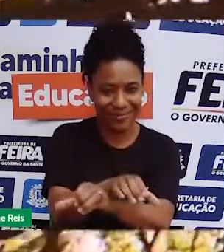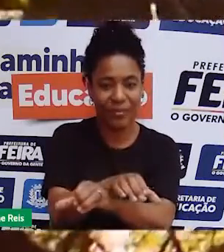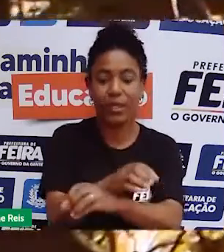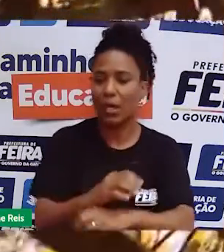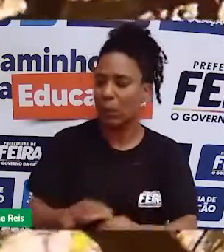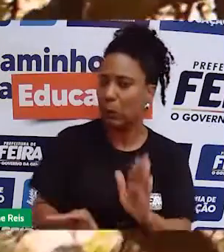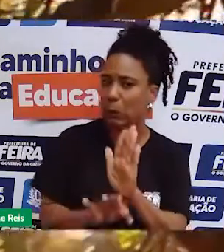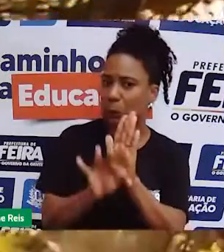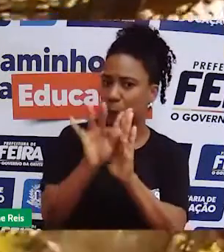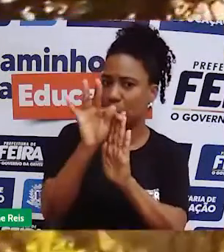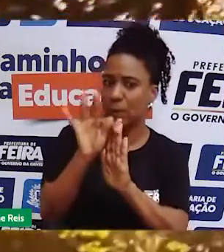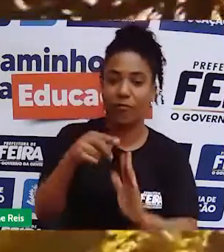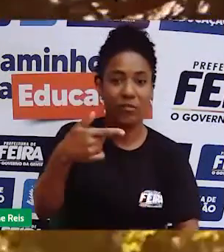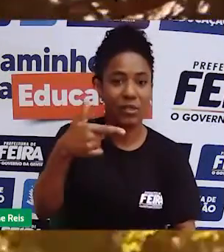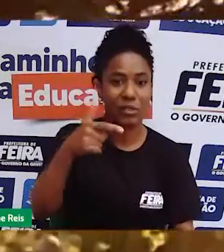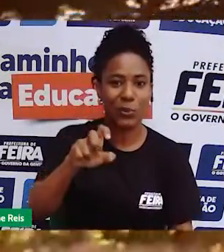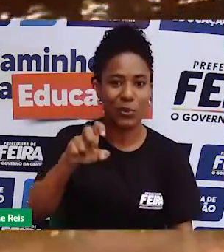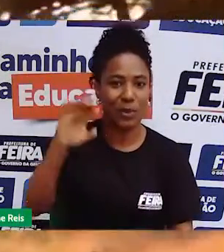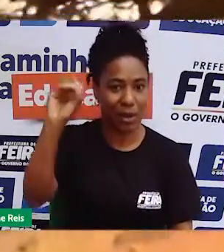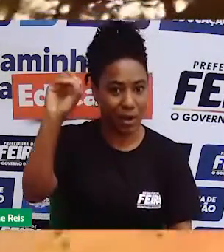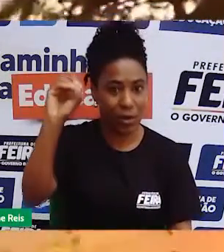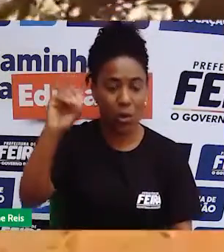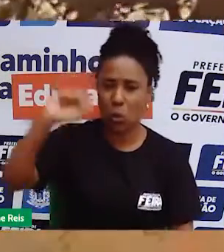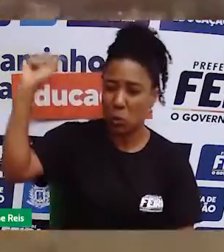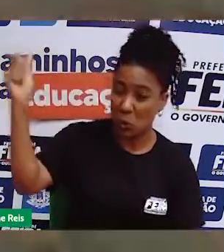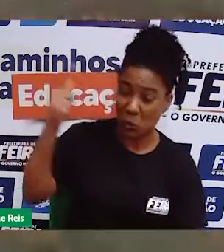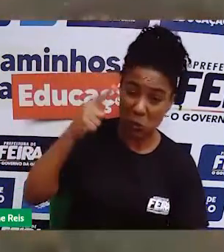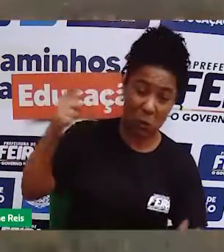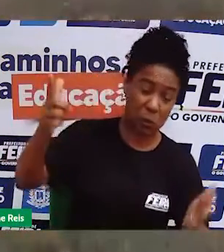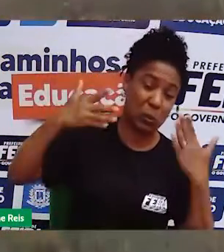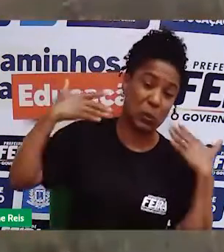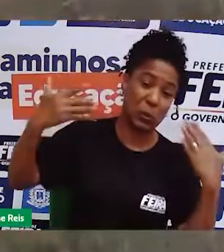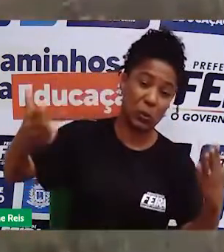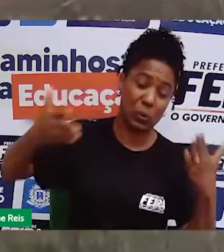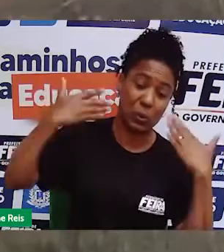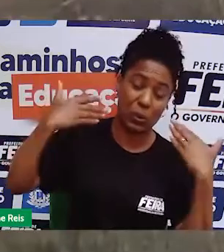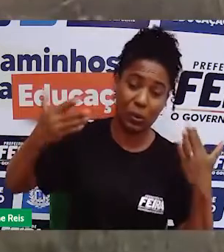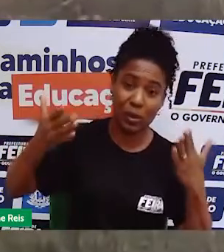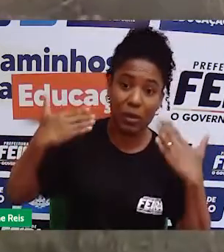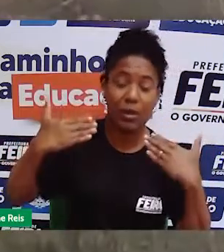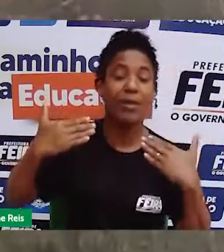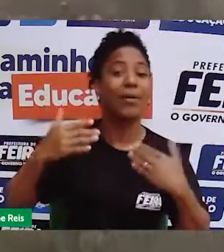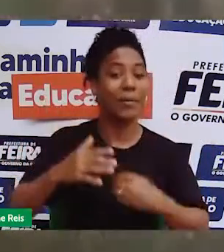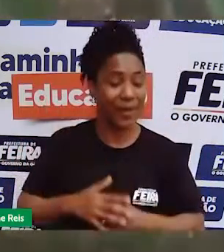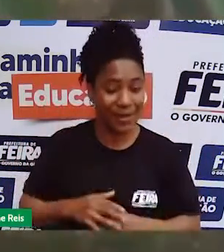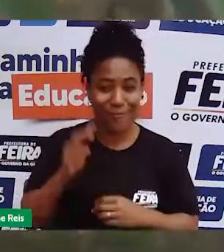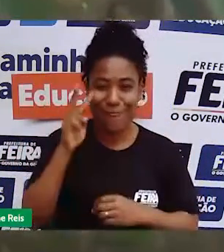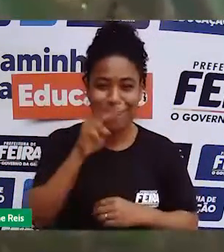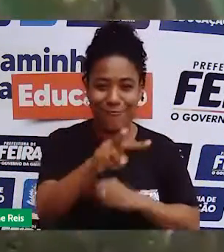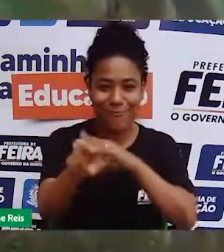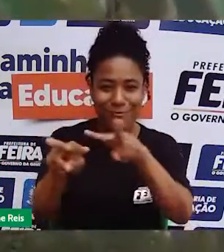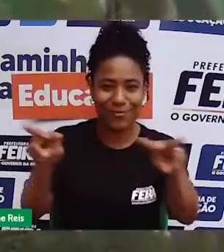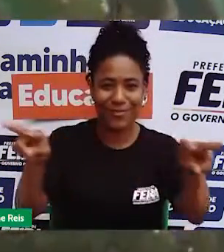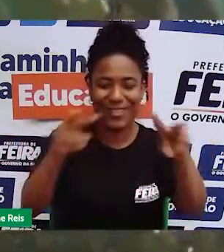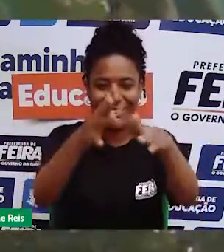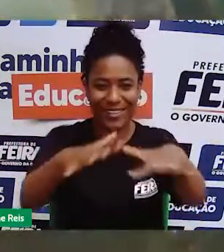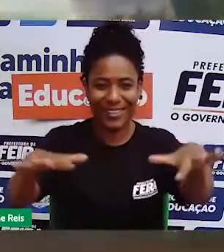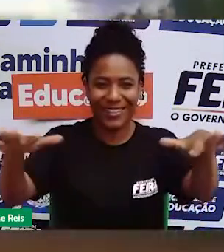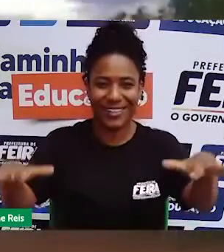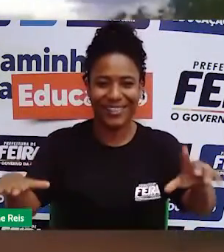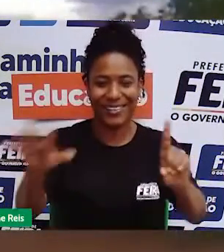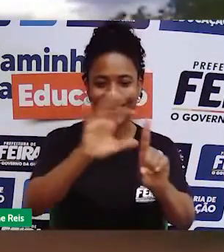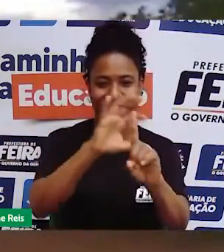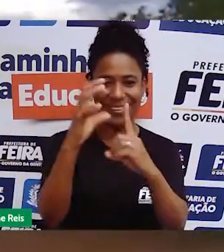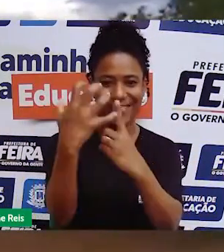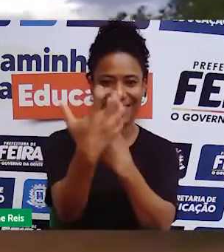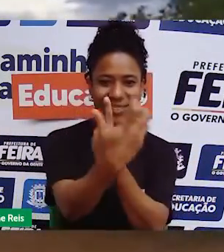acima dos 25 graus. O sol castiga, mas é nesta paisagem escaldante que surgem os mandacarus,